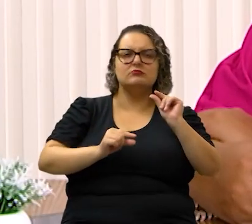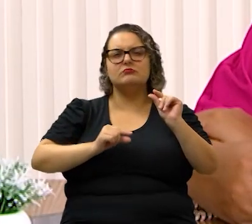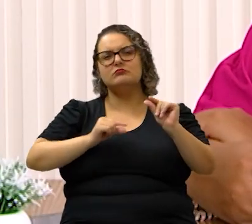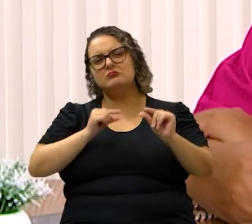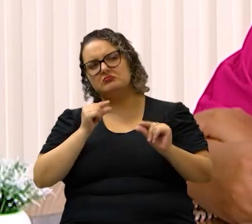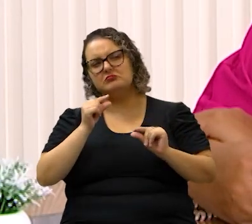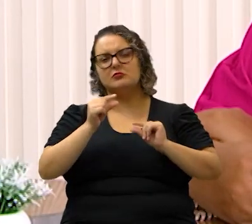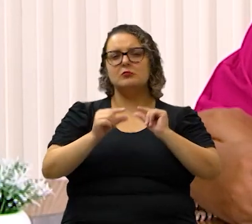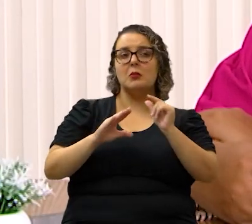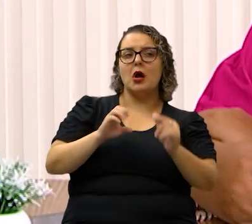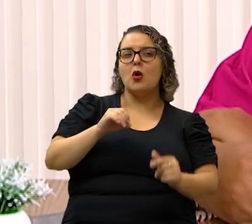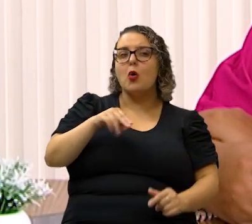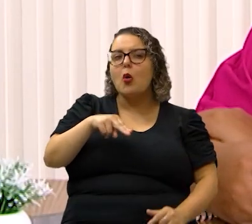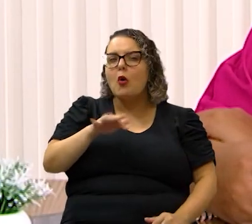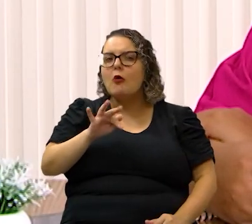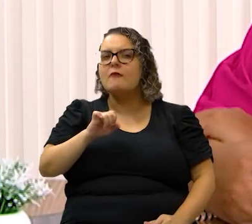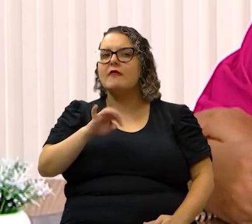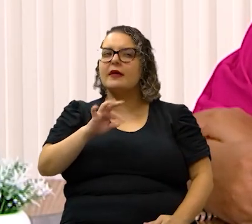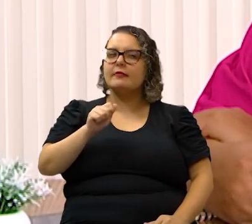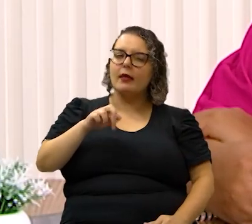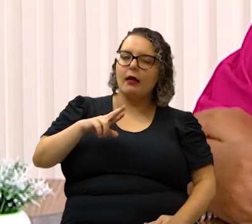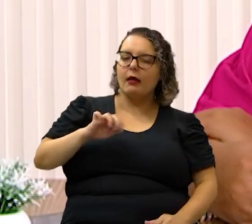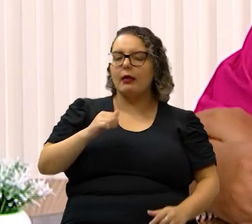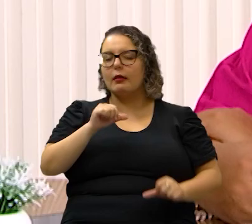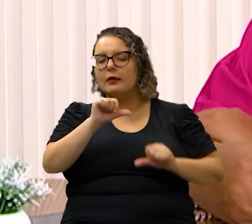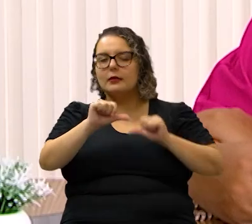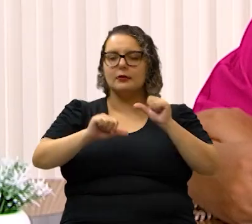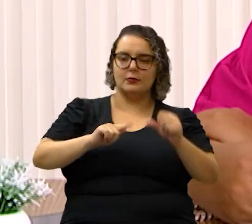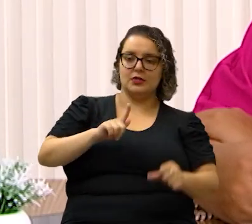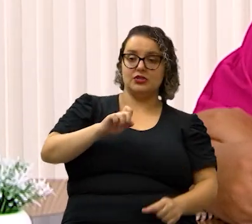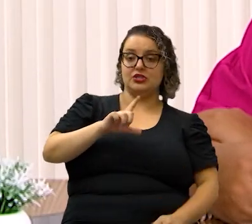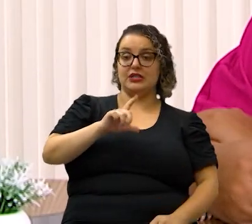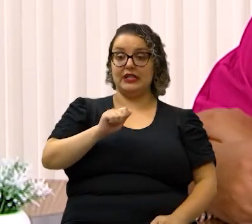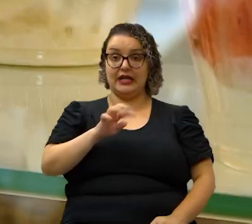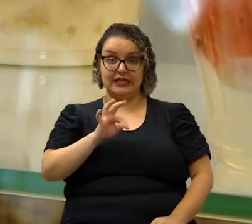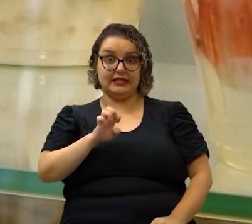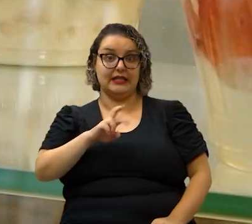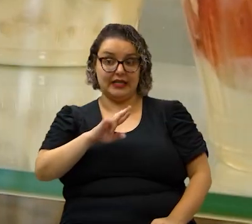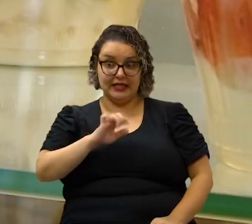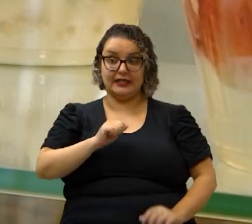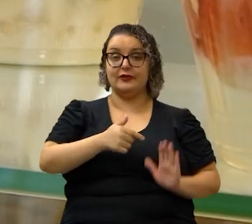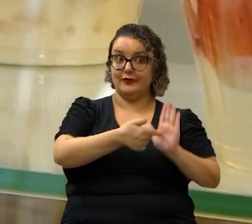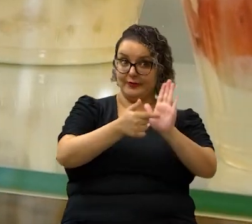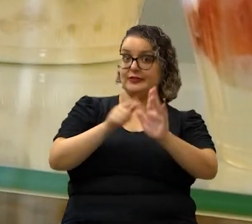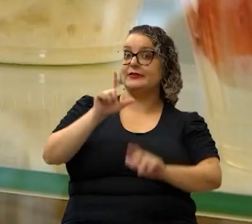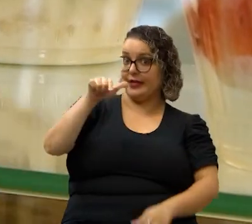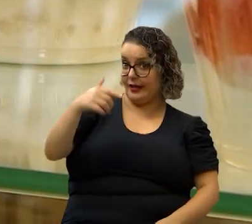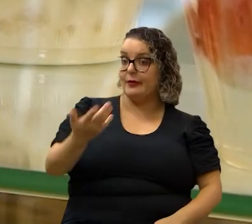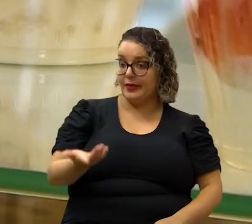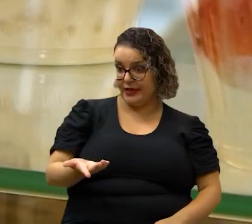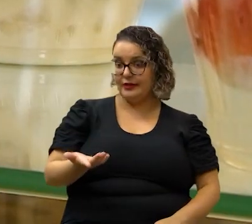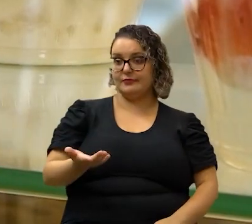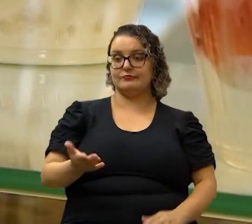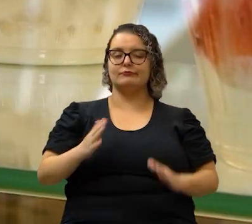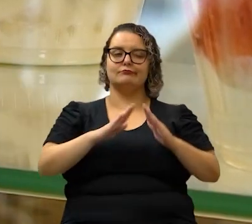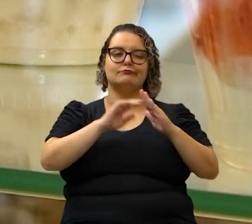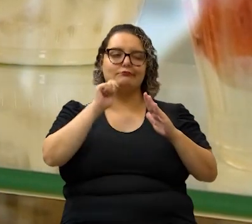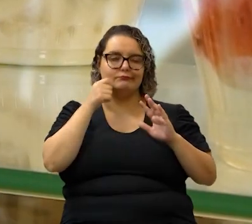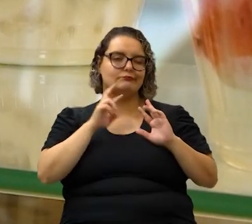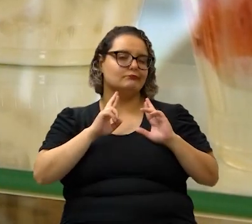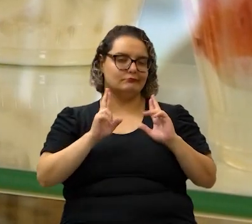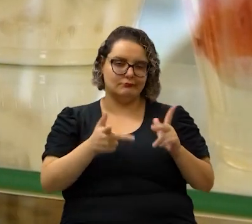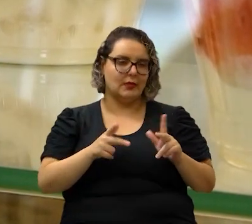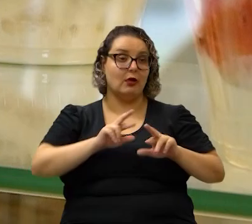ela foi virando uma confeitaria, uma gelateria, que a gente vai mostrar depois, uma